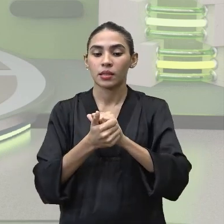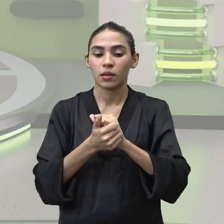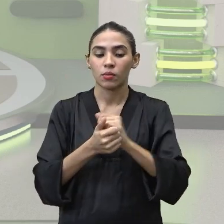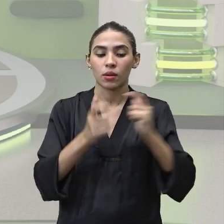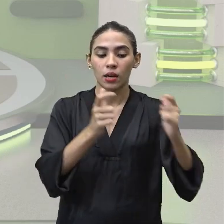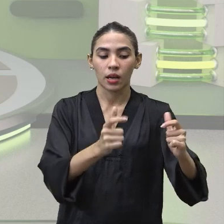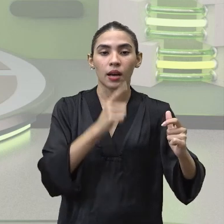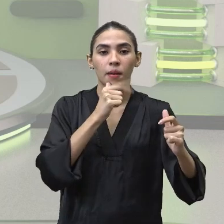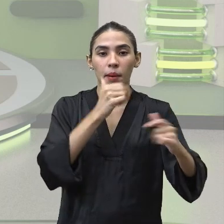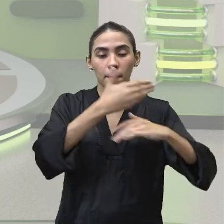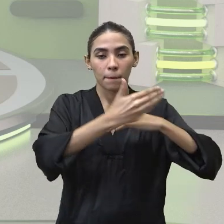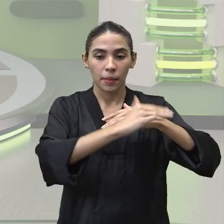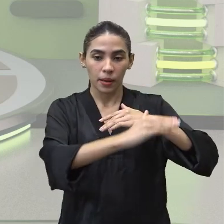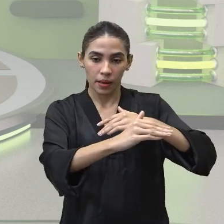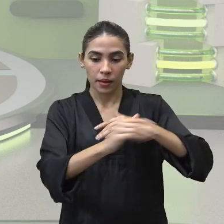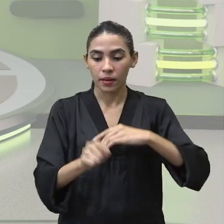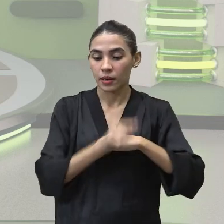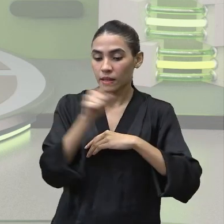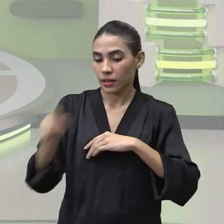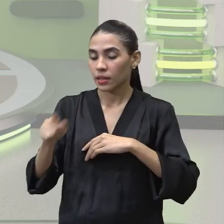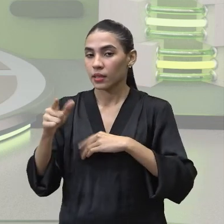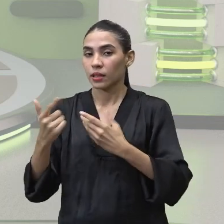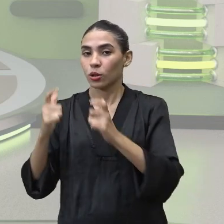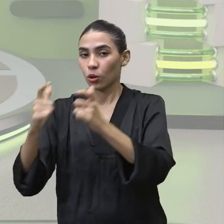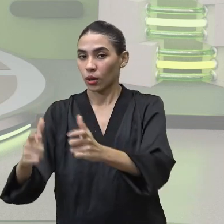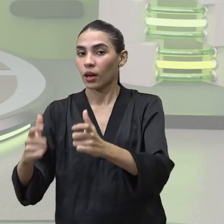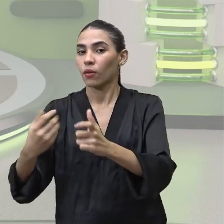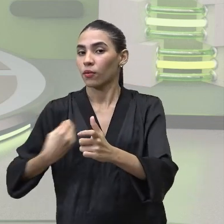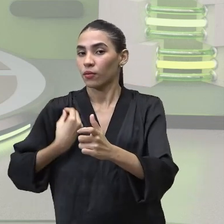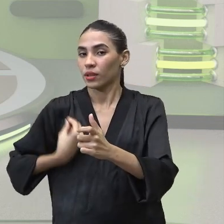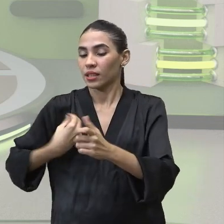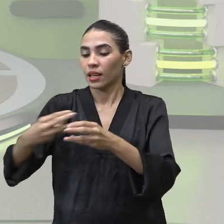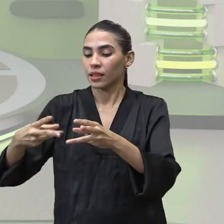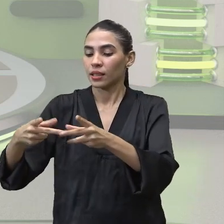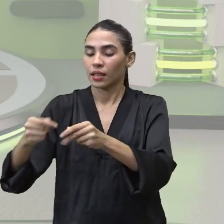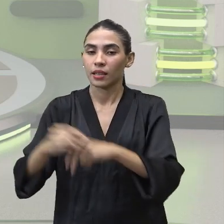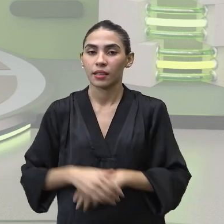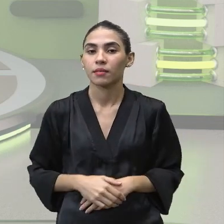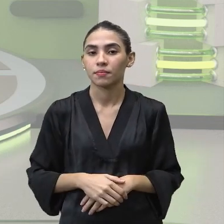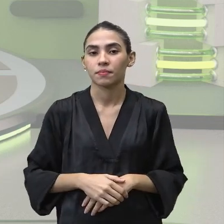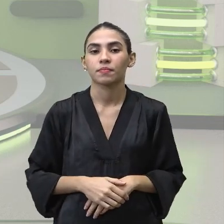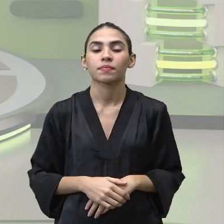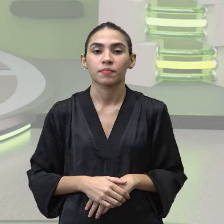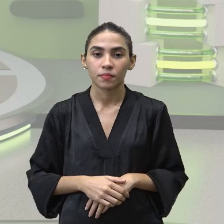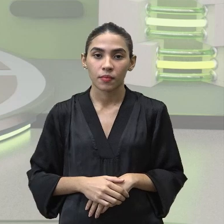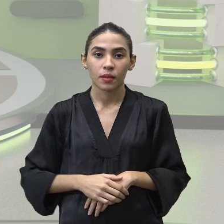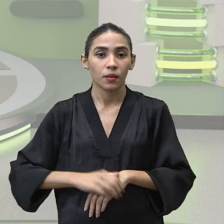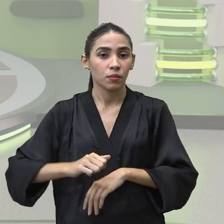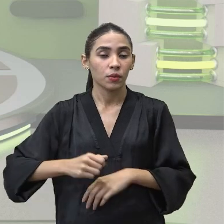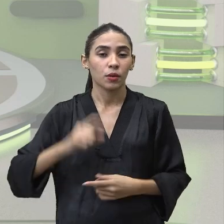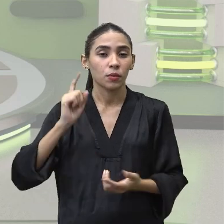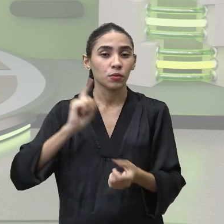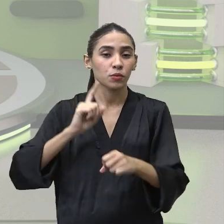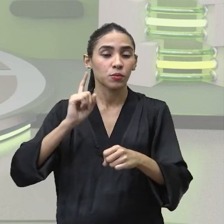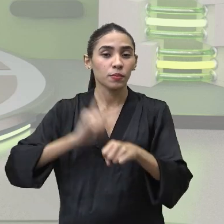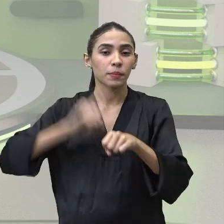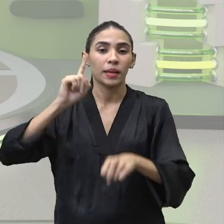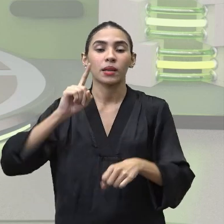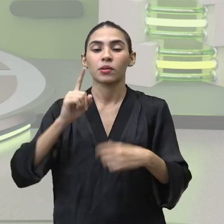o ambiente terrestre. Como foi falado aqui para vocês anteriormente, eles foram os primeiros